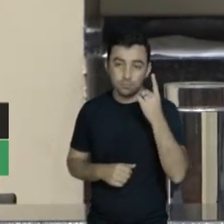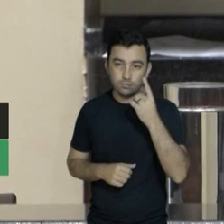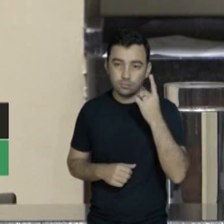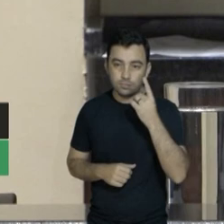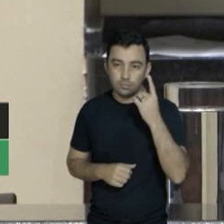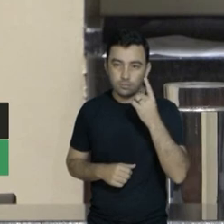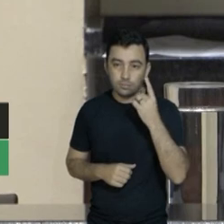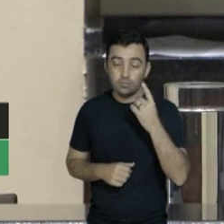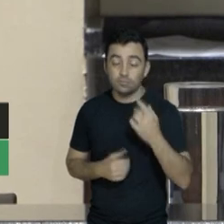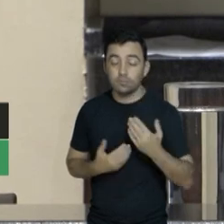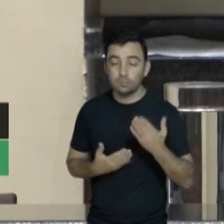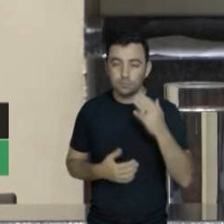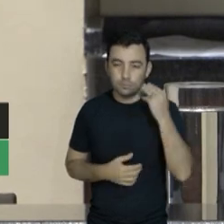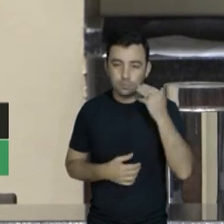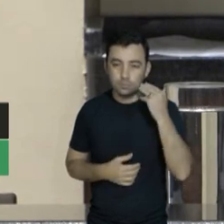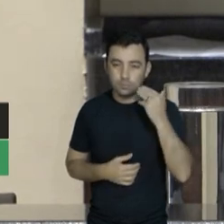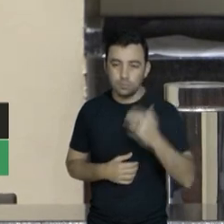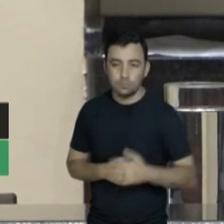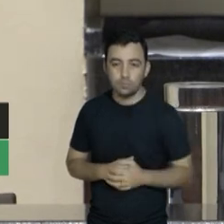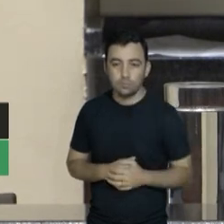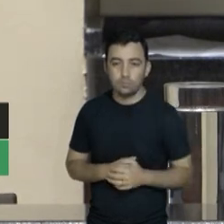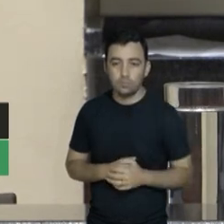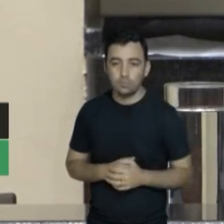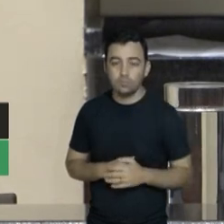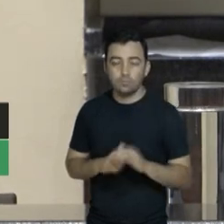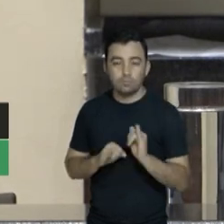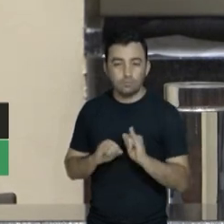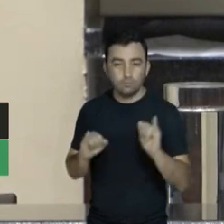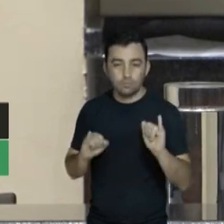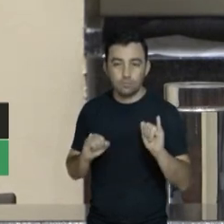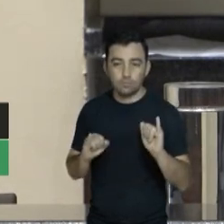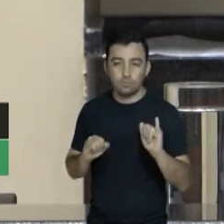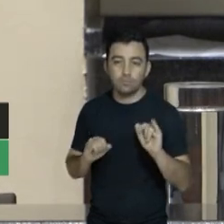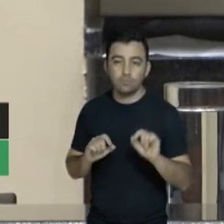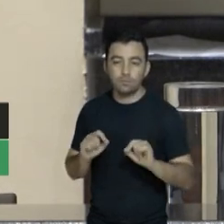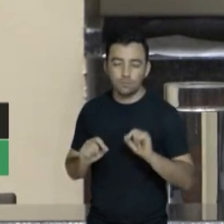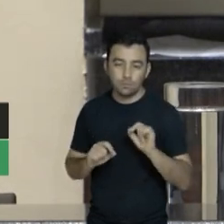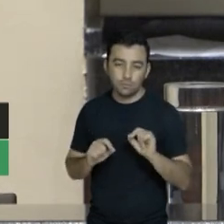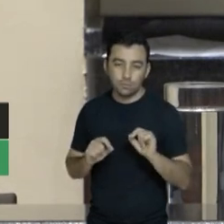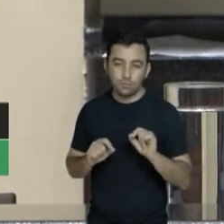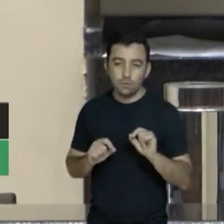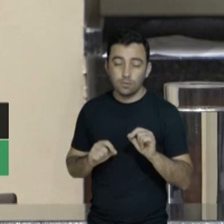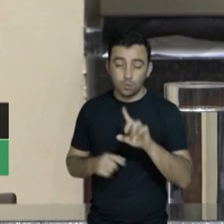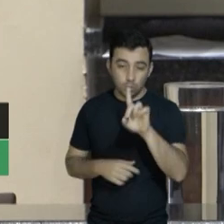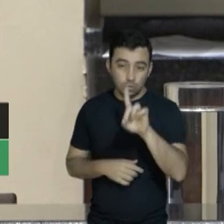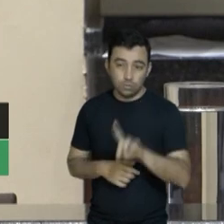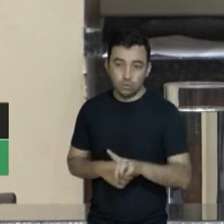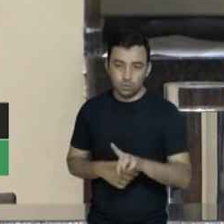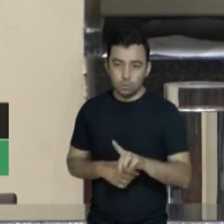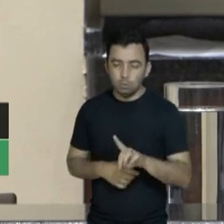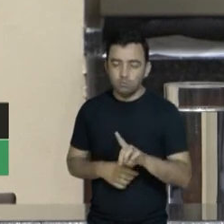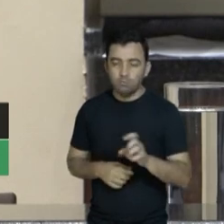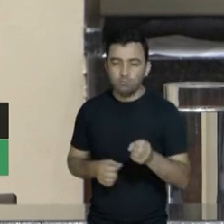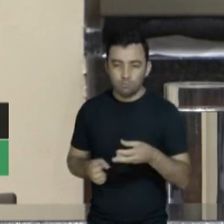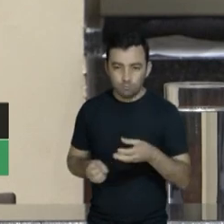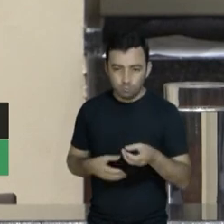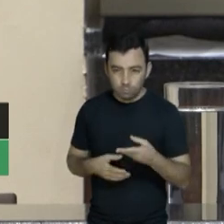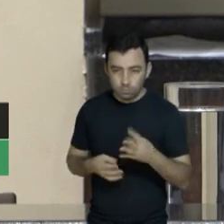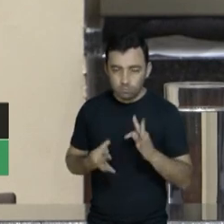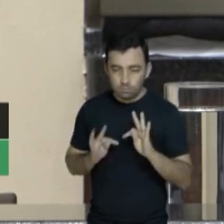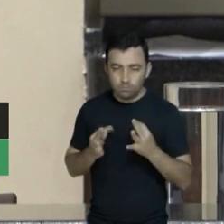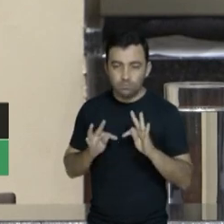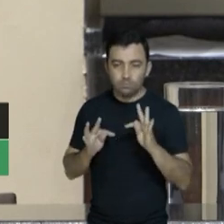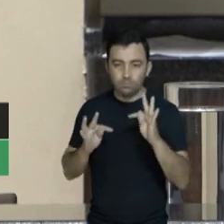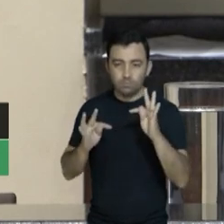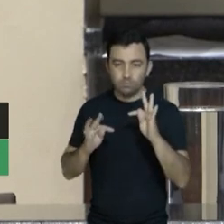Márcio Machado para manifestação do diretor de Inovação e